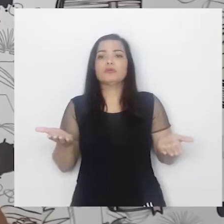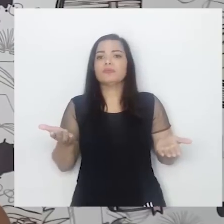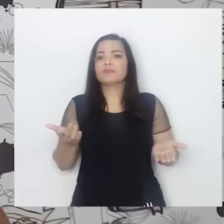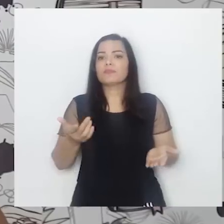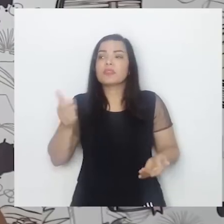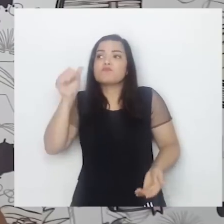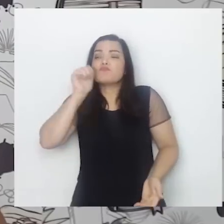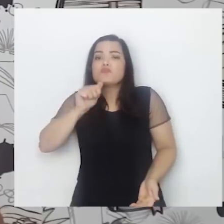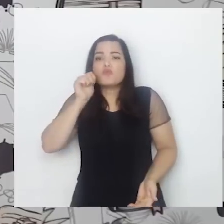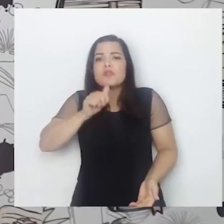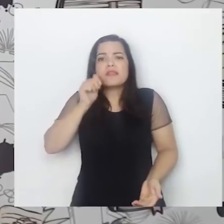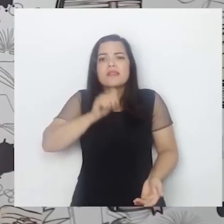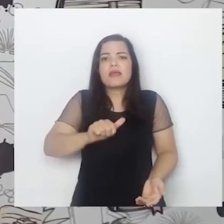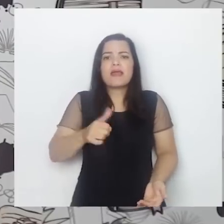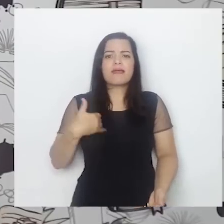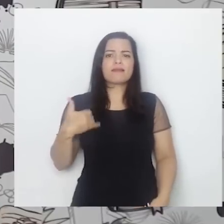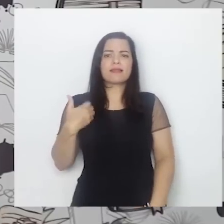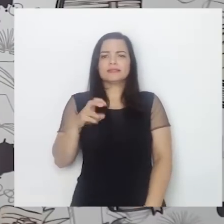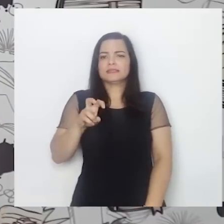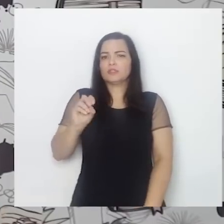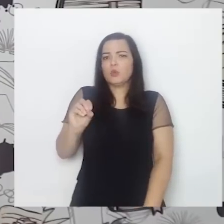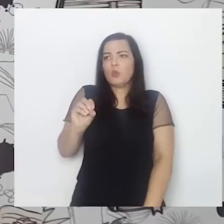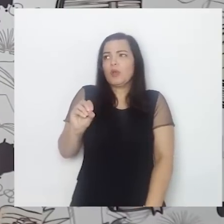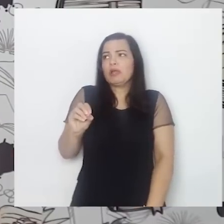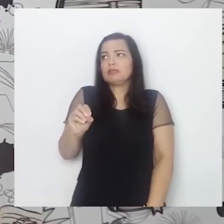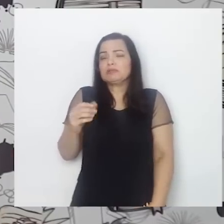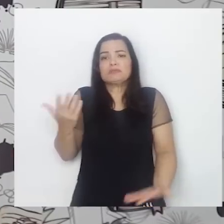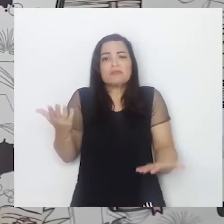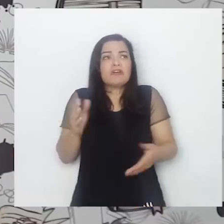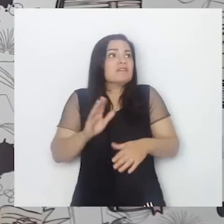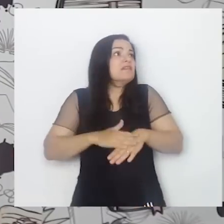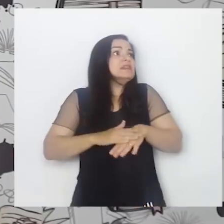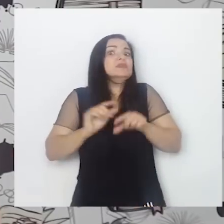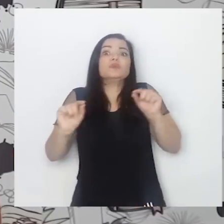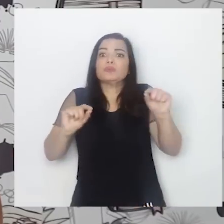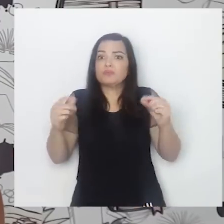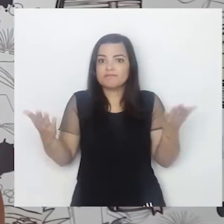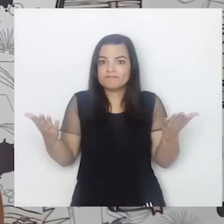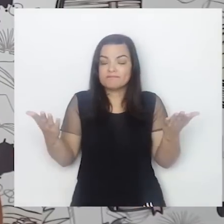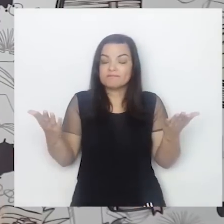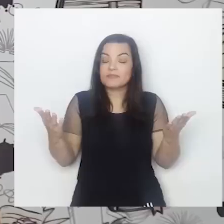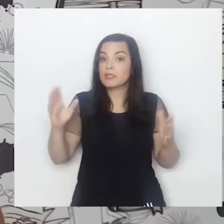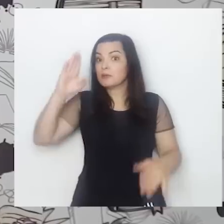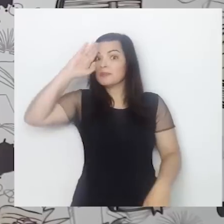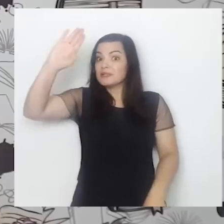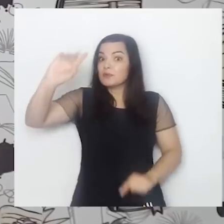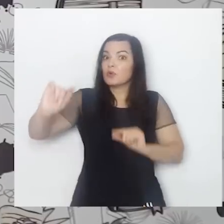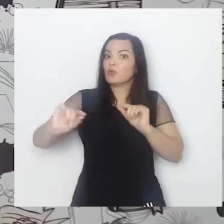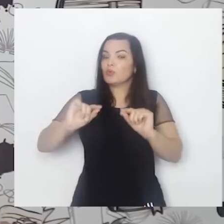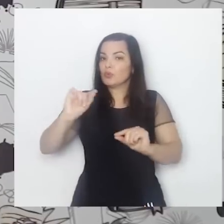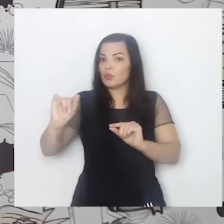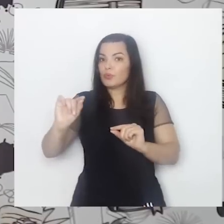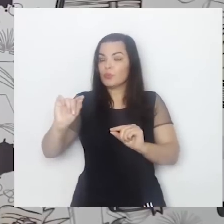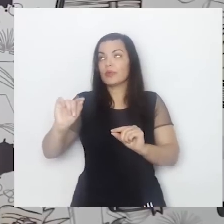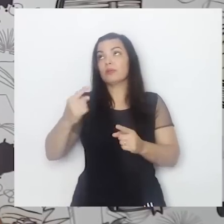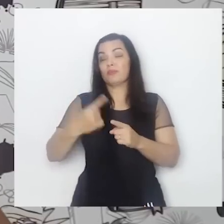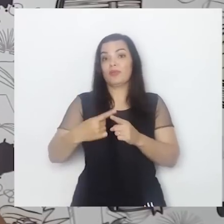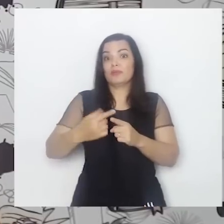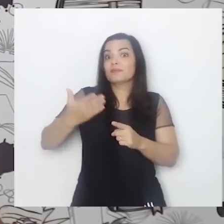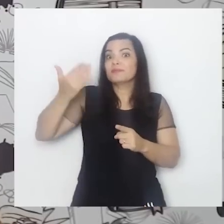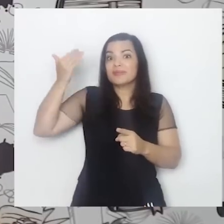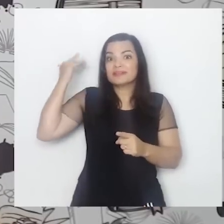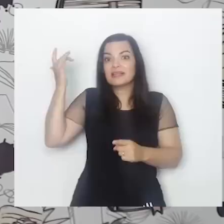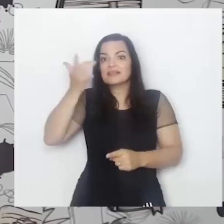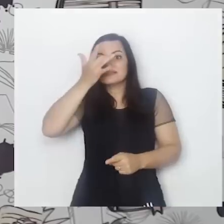fazer para uma mulher de 50 anos, principalmente considerando que a expectativa de